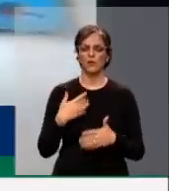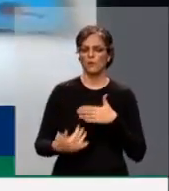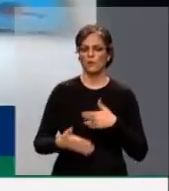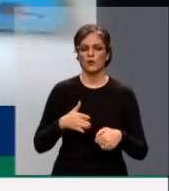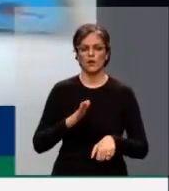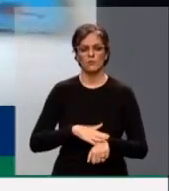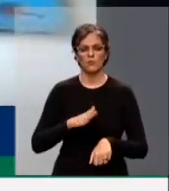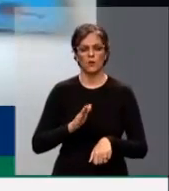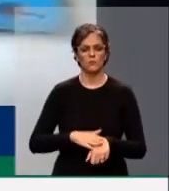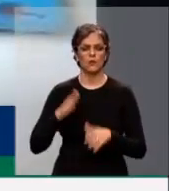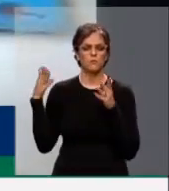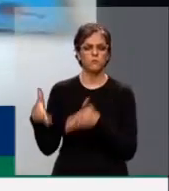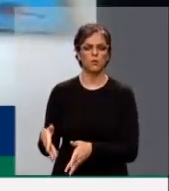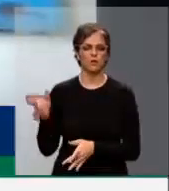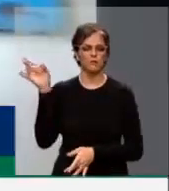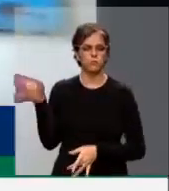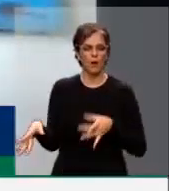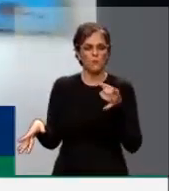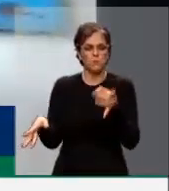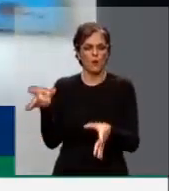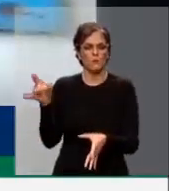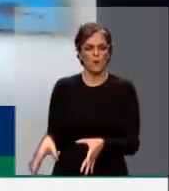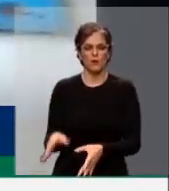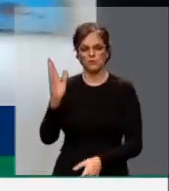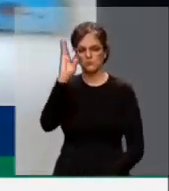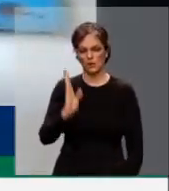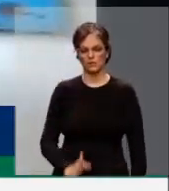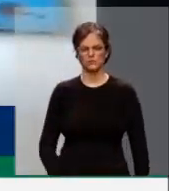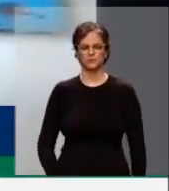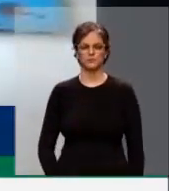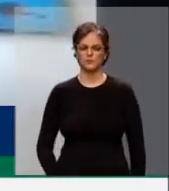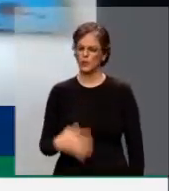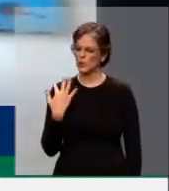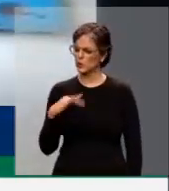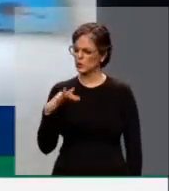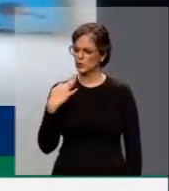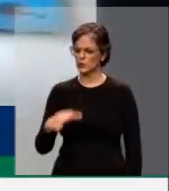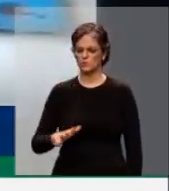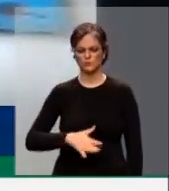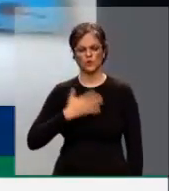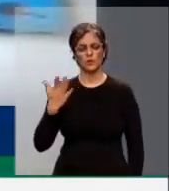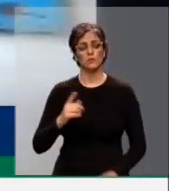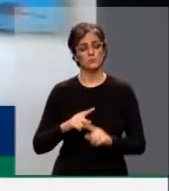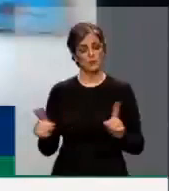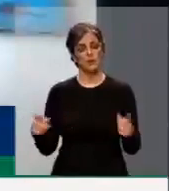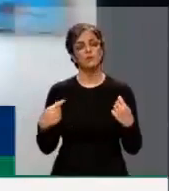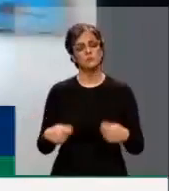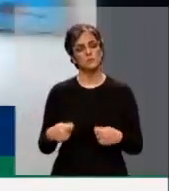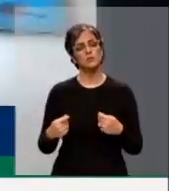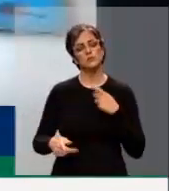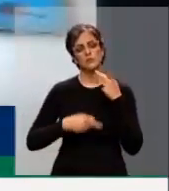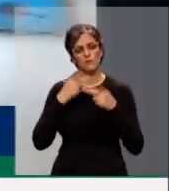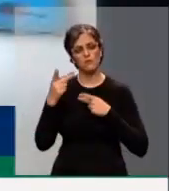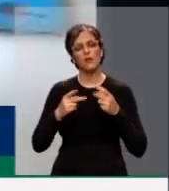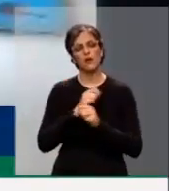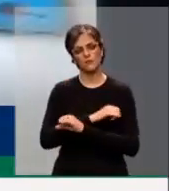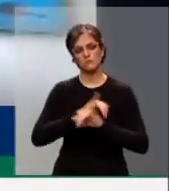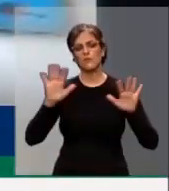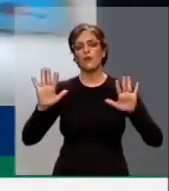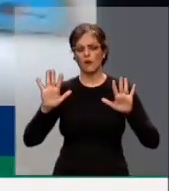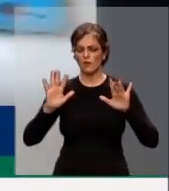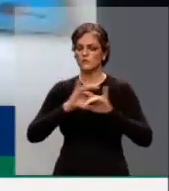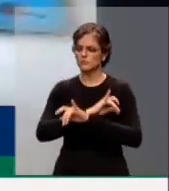momentos, sendo ensacados e jogados nas valas desse país. É doloroso, né, mas a gente precisa fazer esse enfrentamento junto com